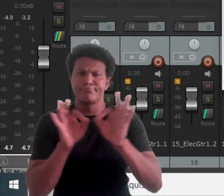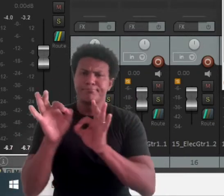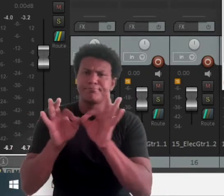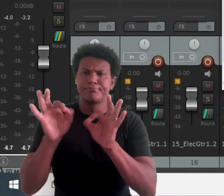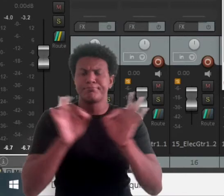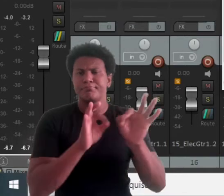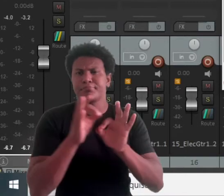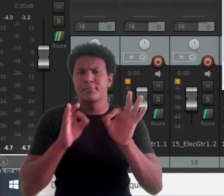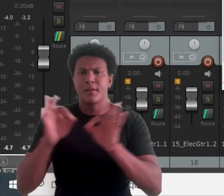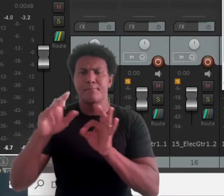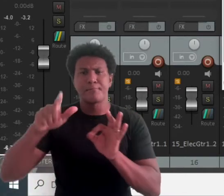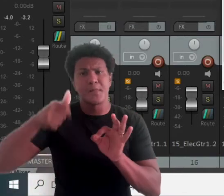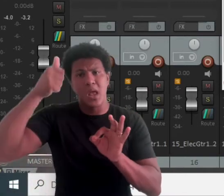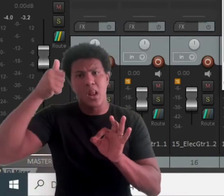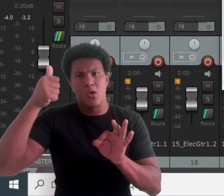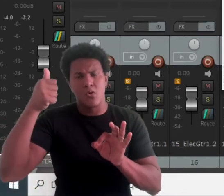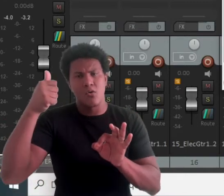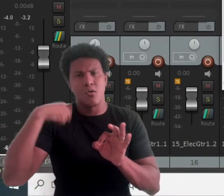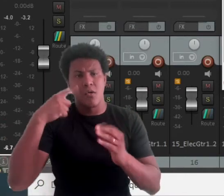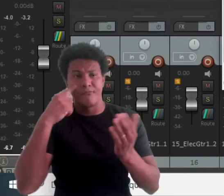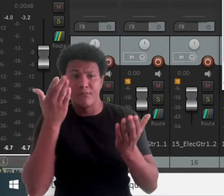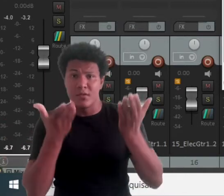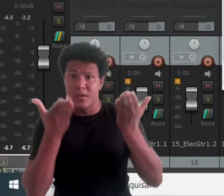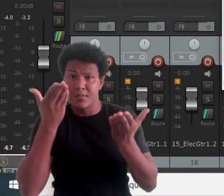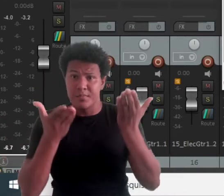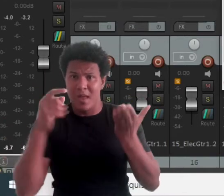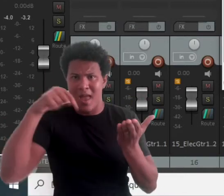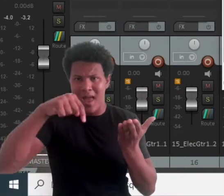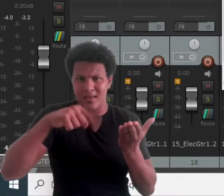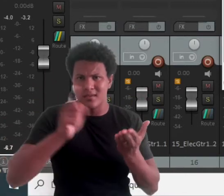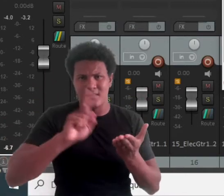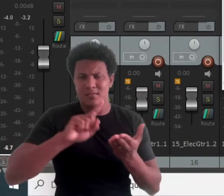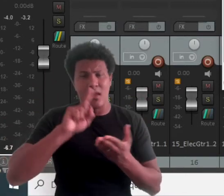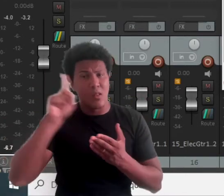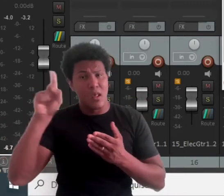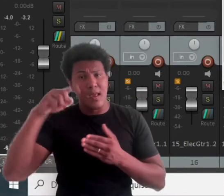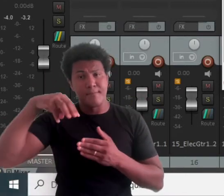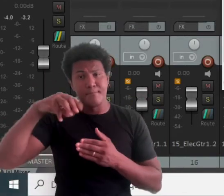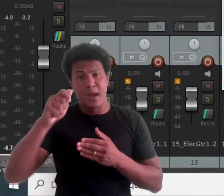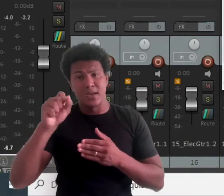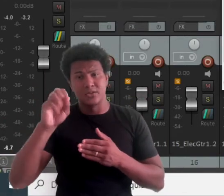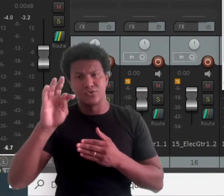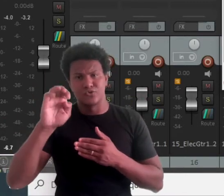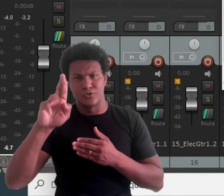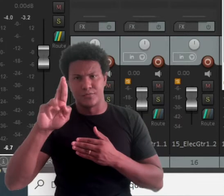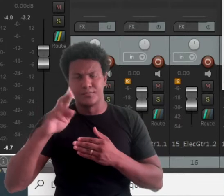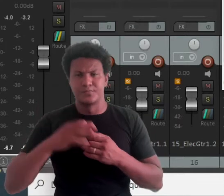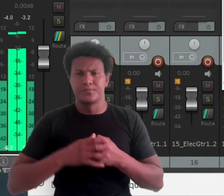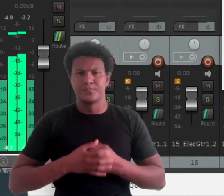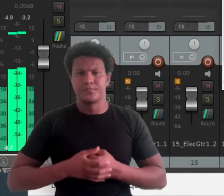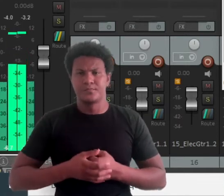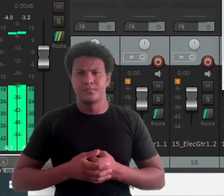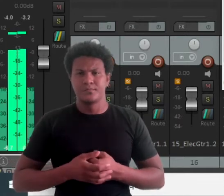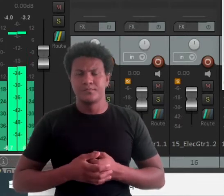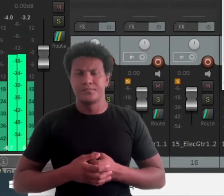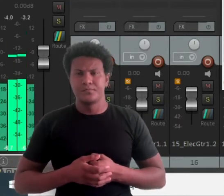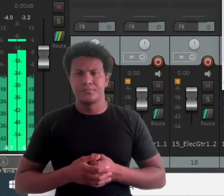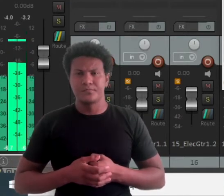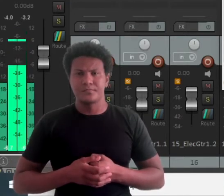dBs e eu vou compensar isso lá no meu master e não aqui no canal da bateria. Então vamos lá, olha só.